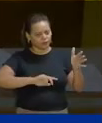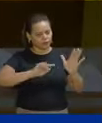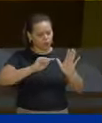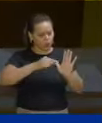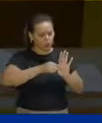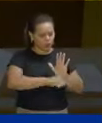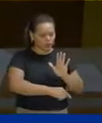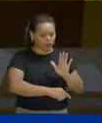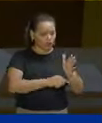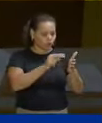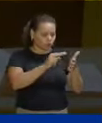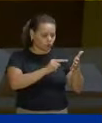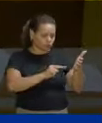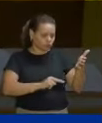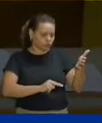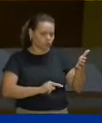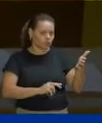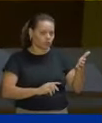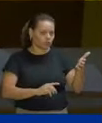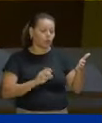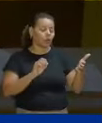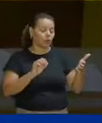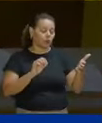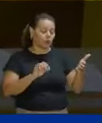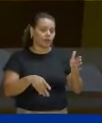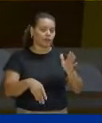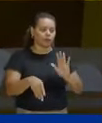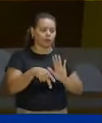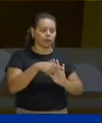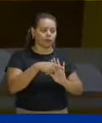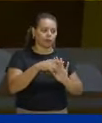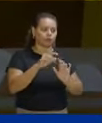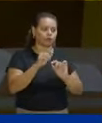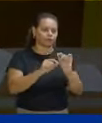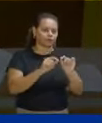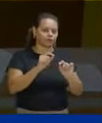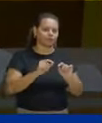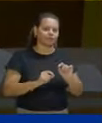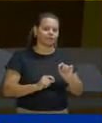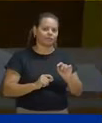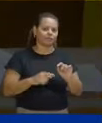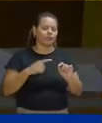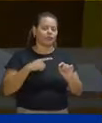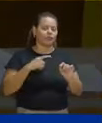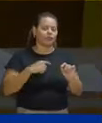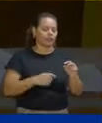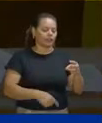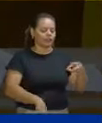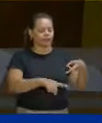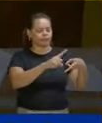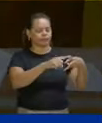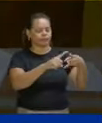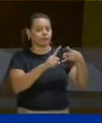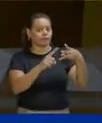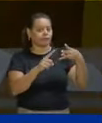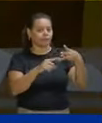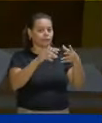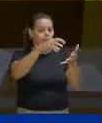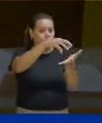profundidade, a propositura seria a seguinte: nós teríamos 3